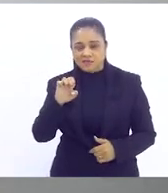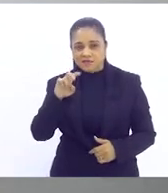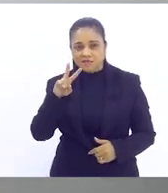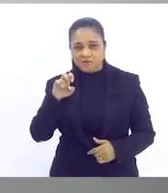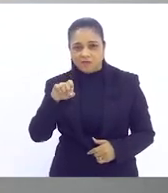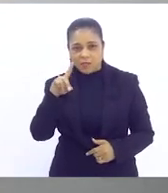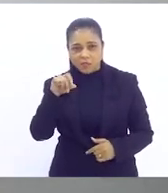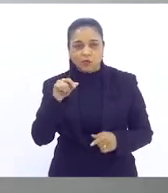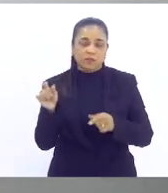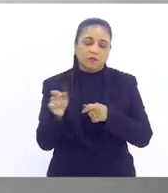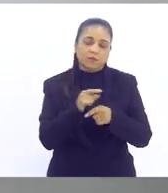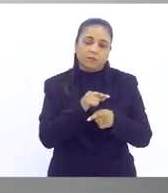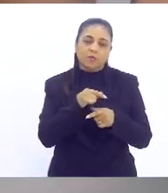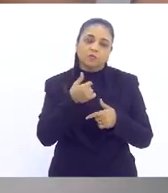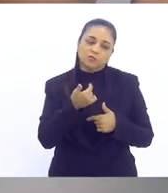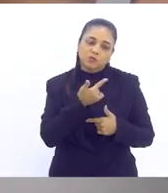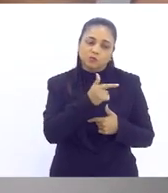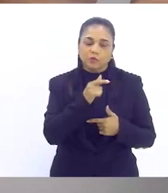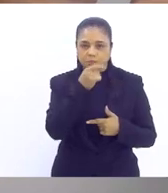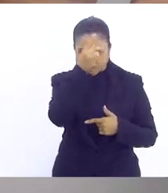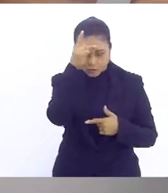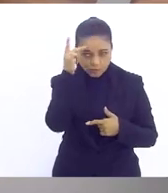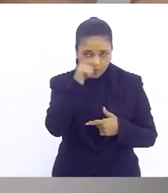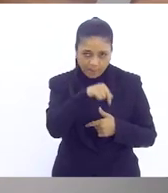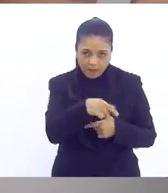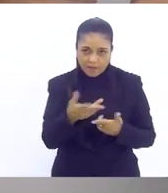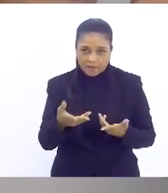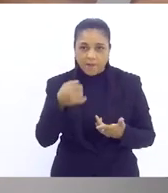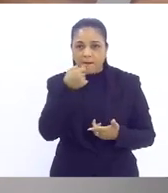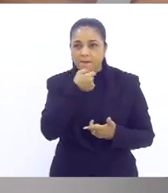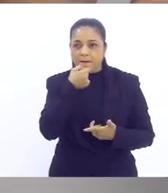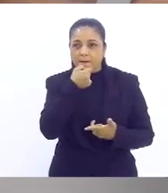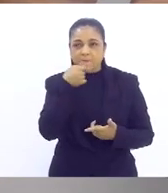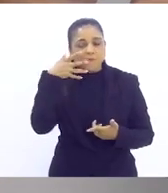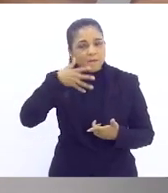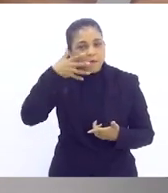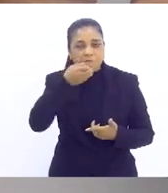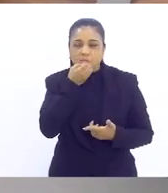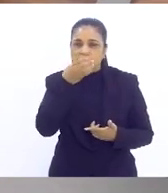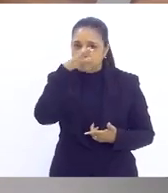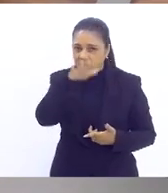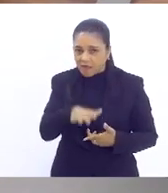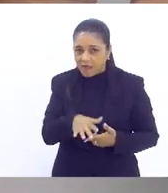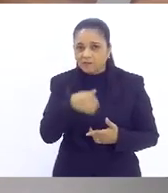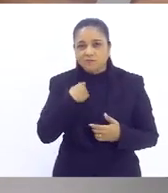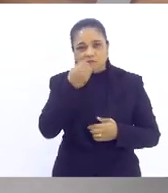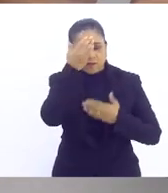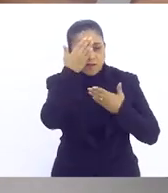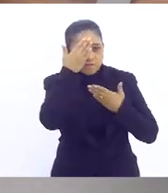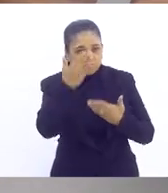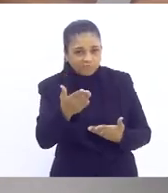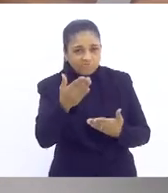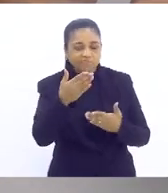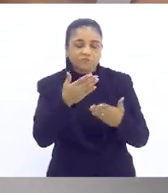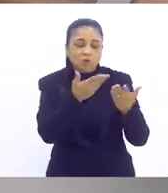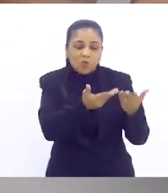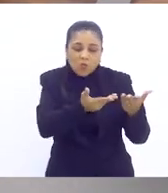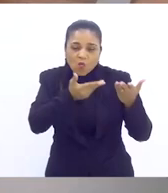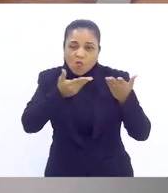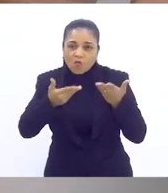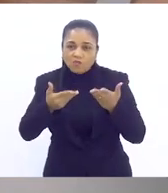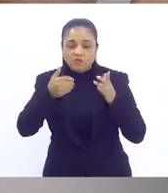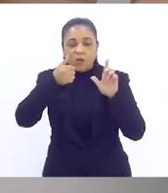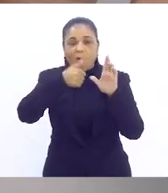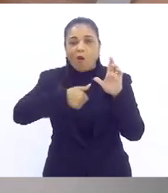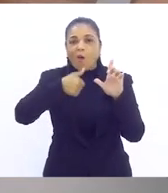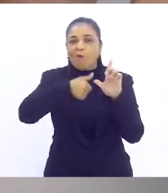para suas considerações por favor Boa tarde a todos eu queria agradecer o convite ao clube